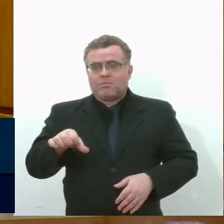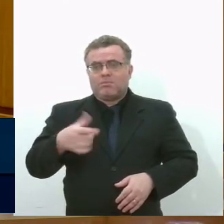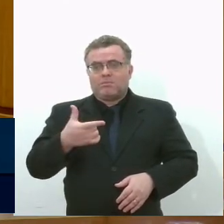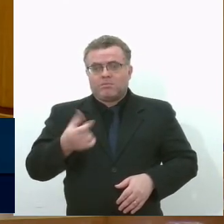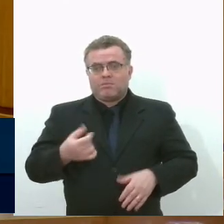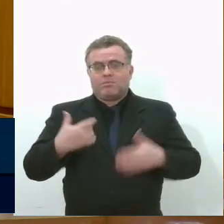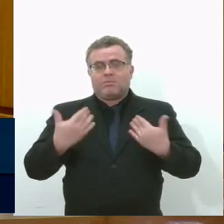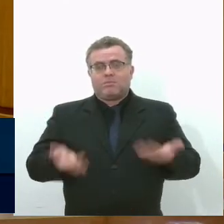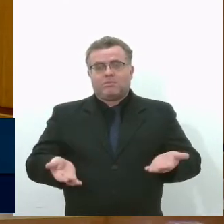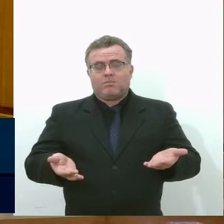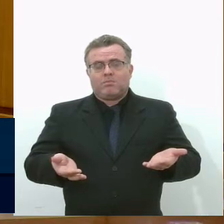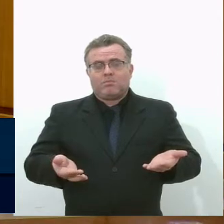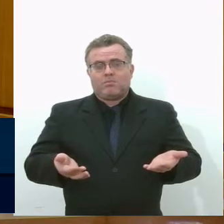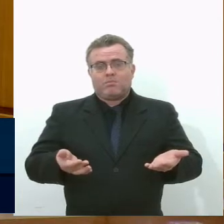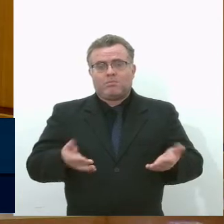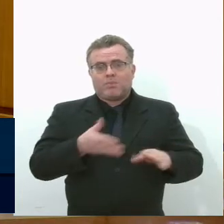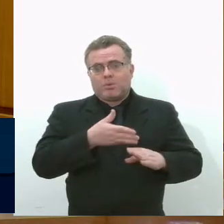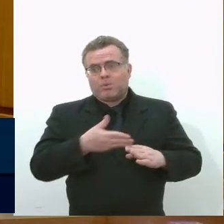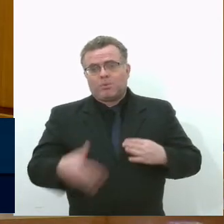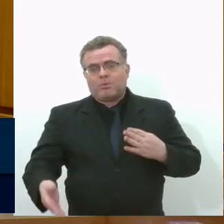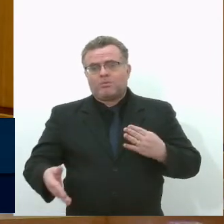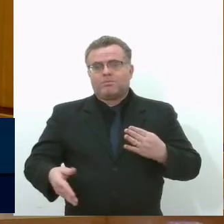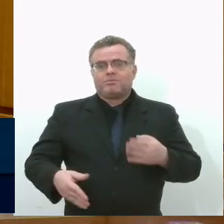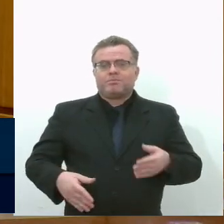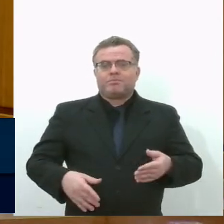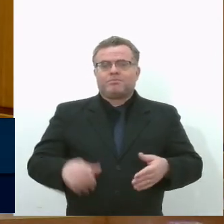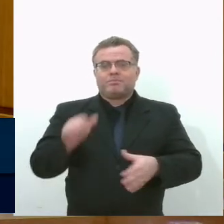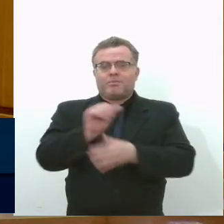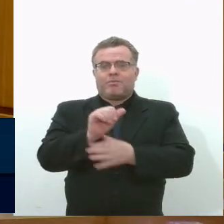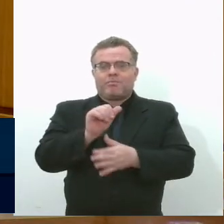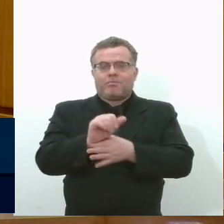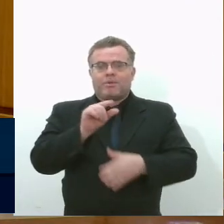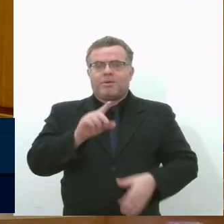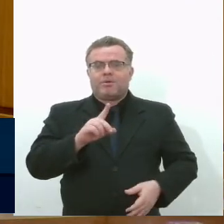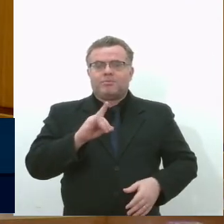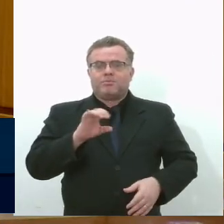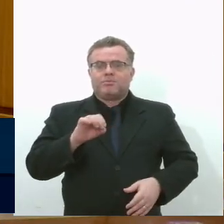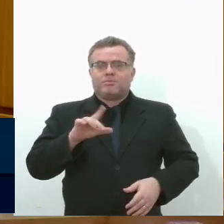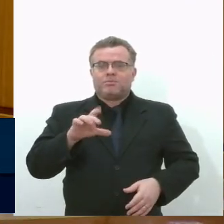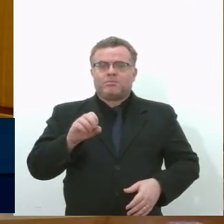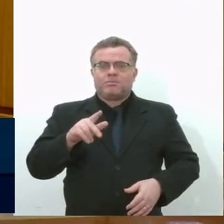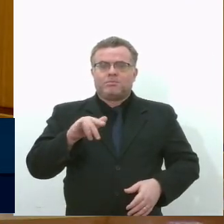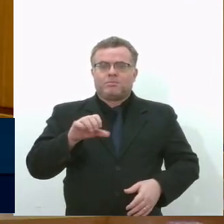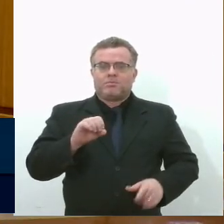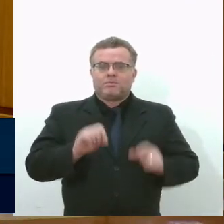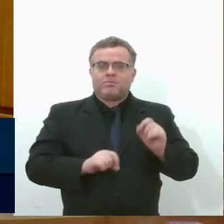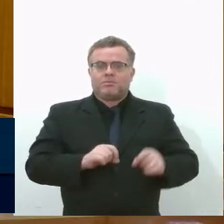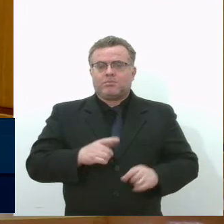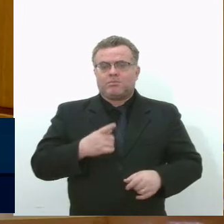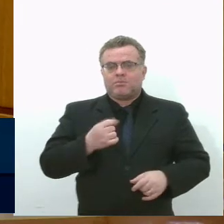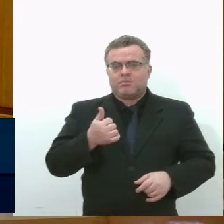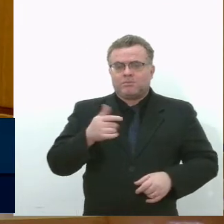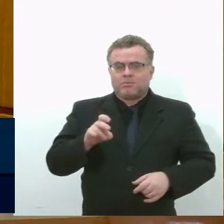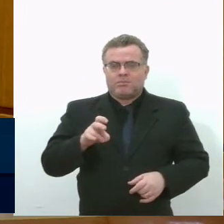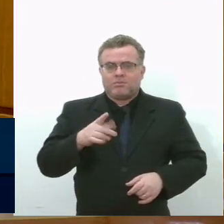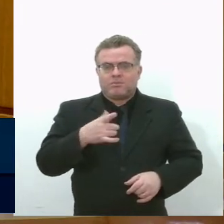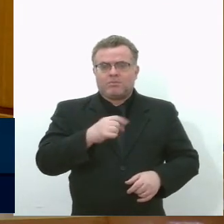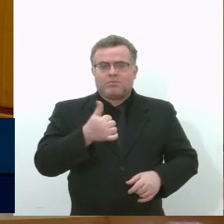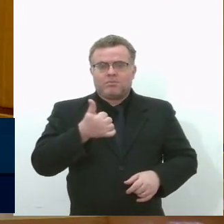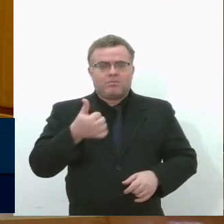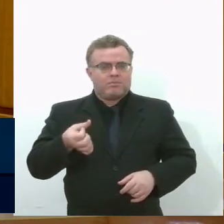nosso assessor Dioclésio, que não me deixa mentir. Nem 15, nem 16,